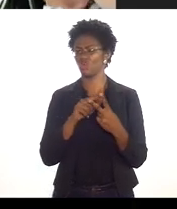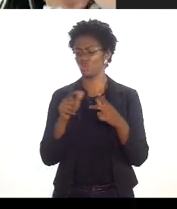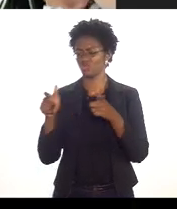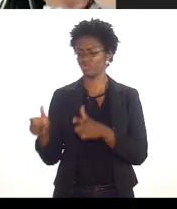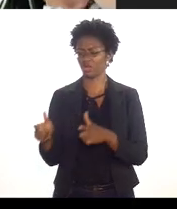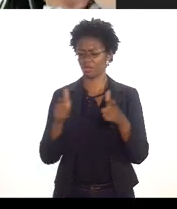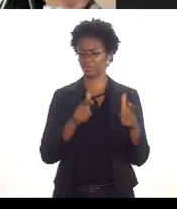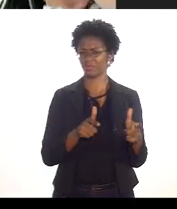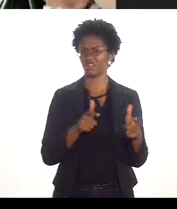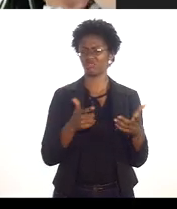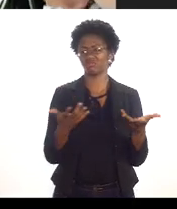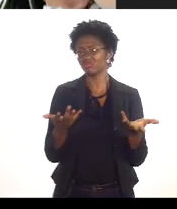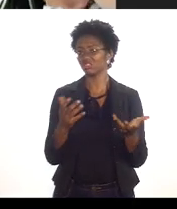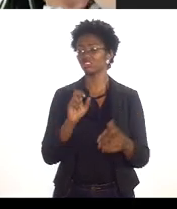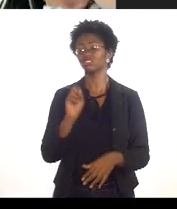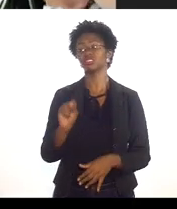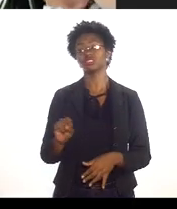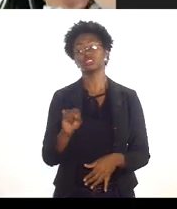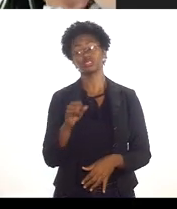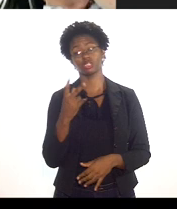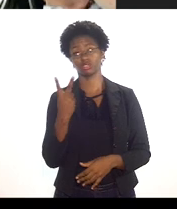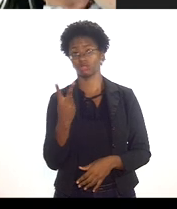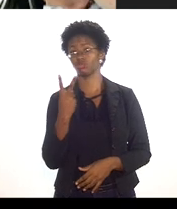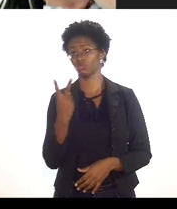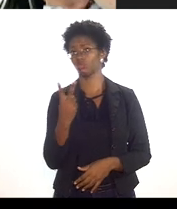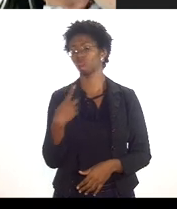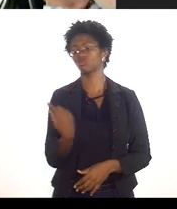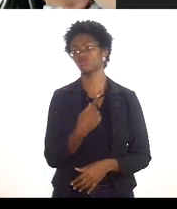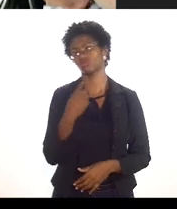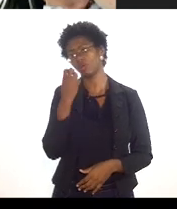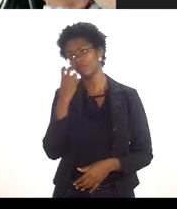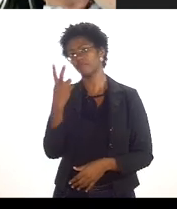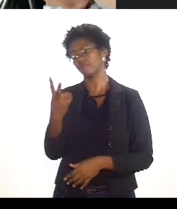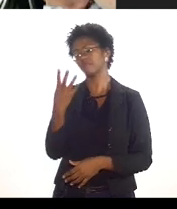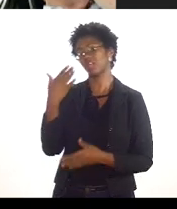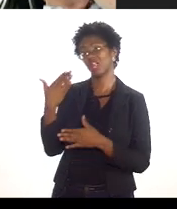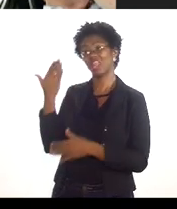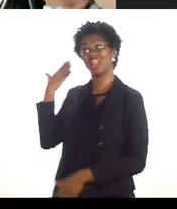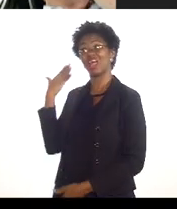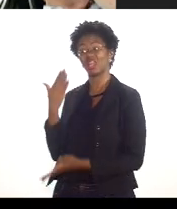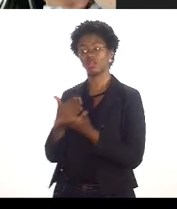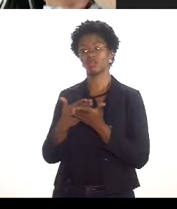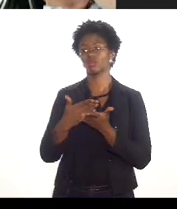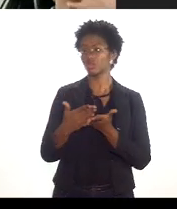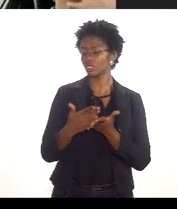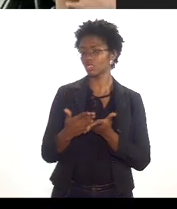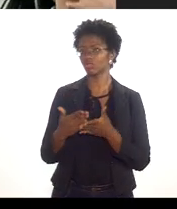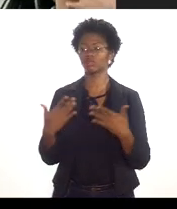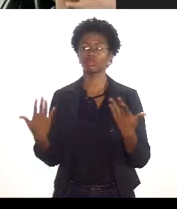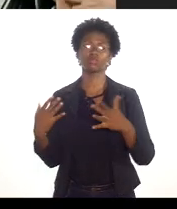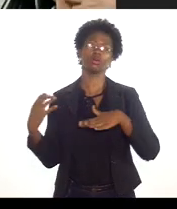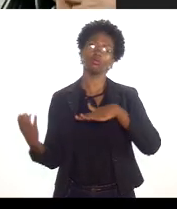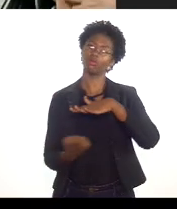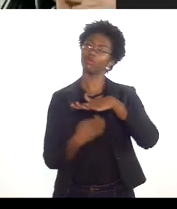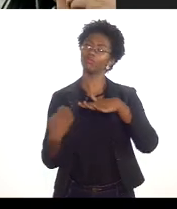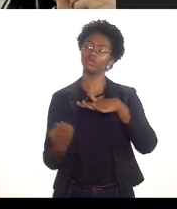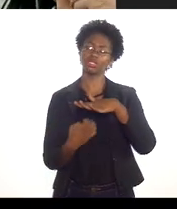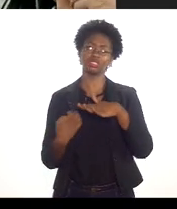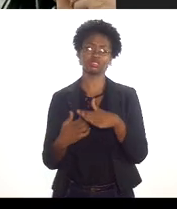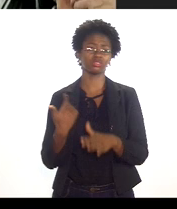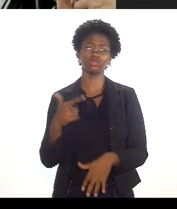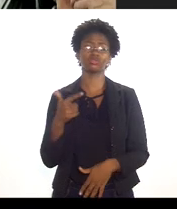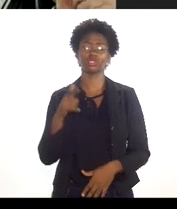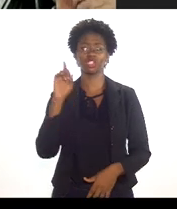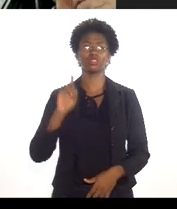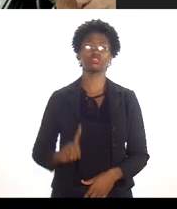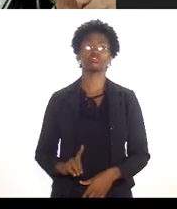Né? Se fossem dois campos, já que a gente já via isso lá no início, o concessionário sequer teria